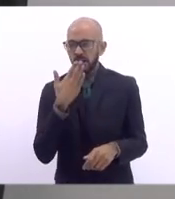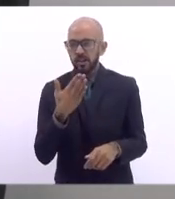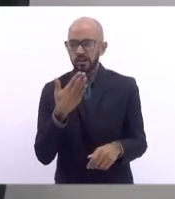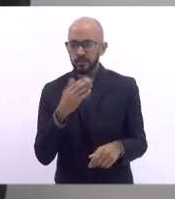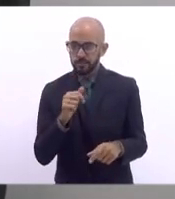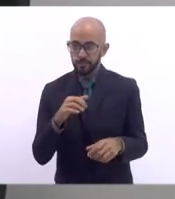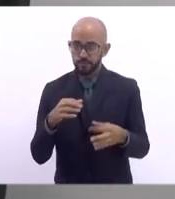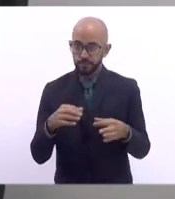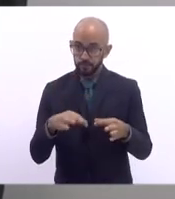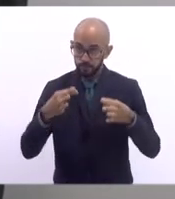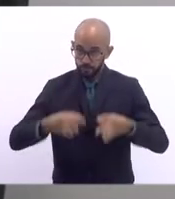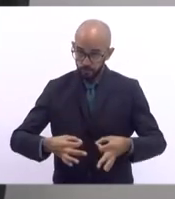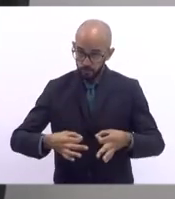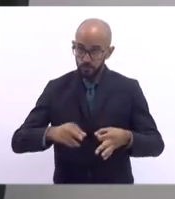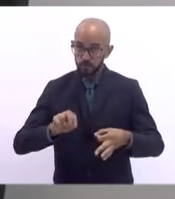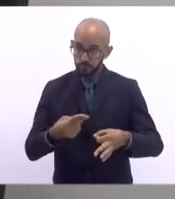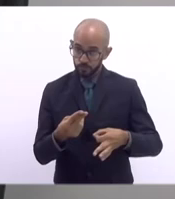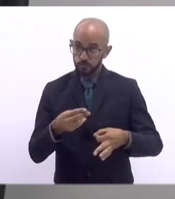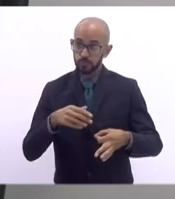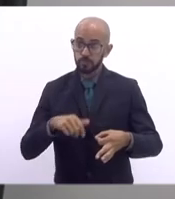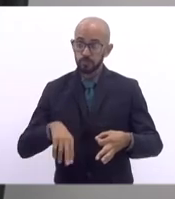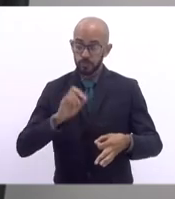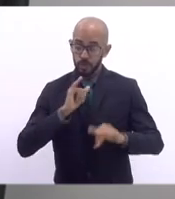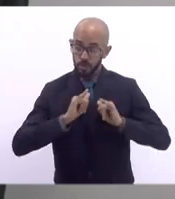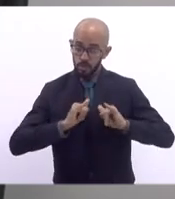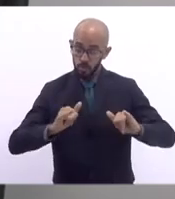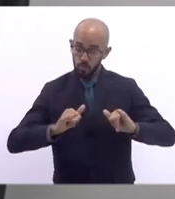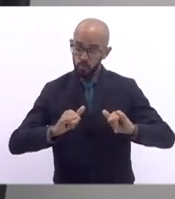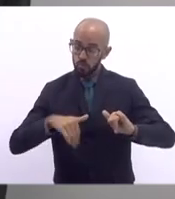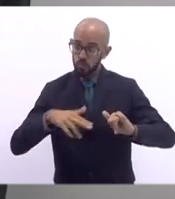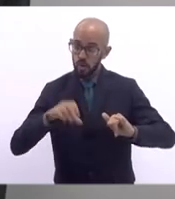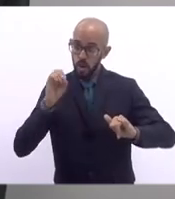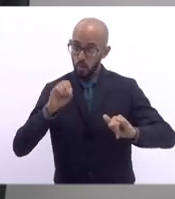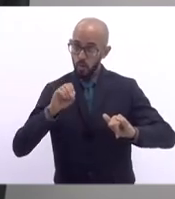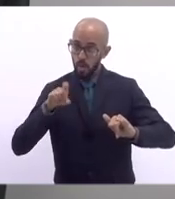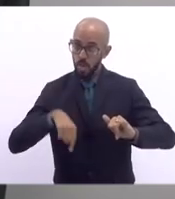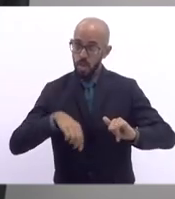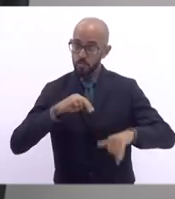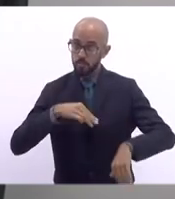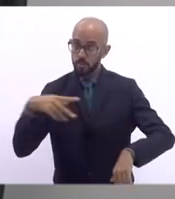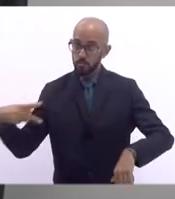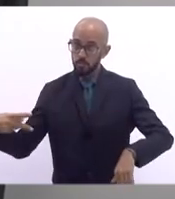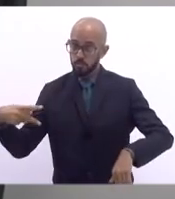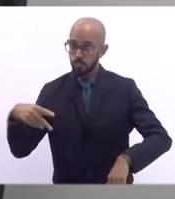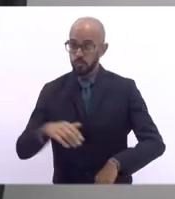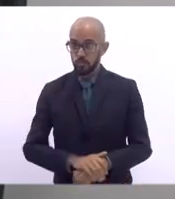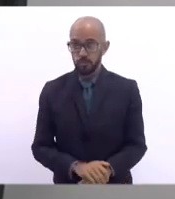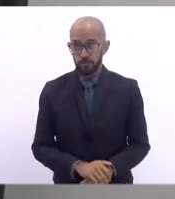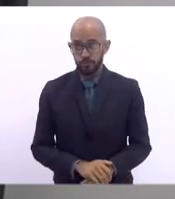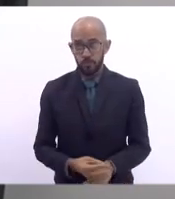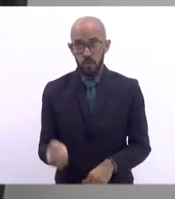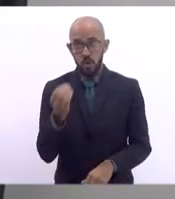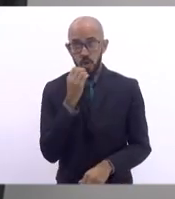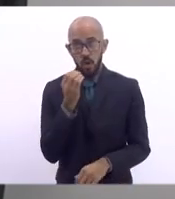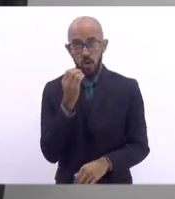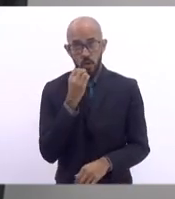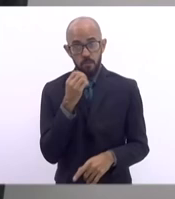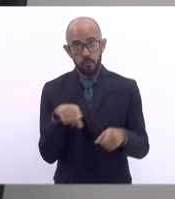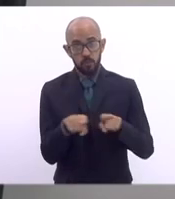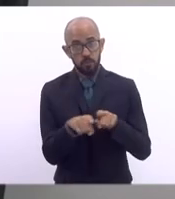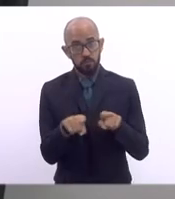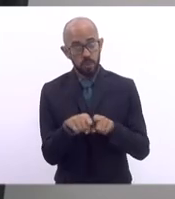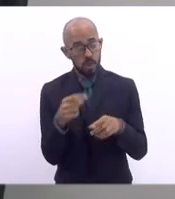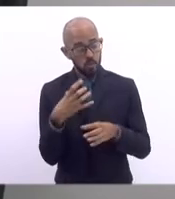estão justas e vai ver a denúncia ou não é o ministério público e evidentemente o órgão de